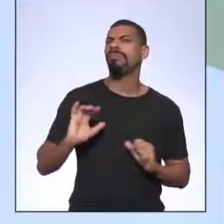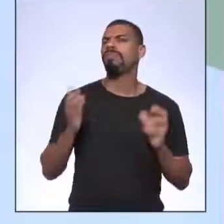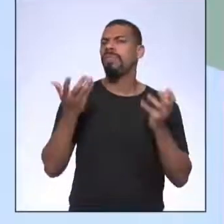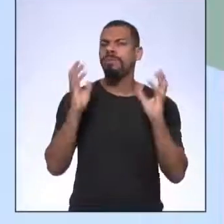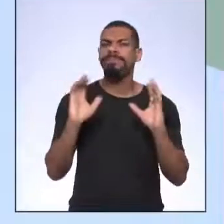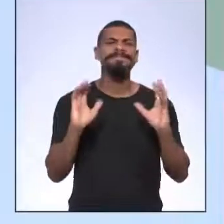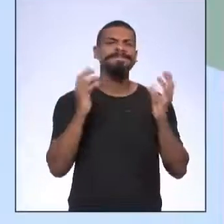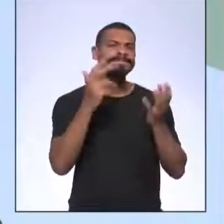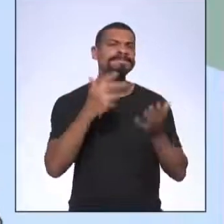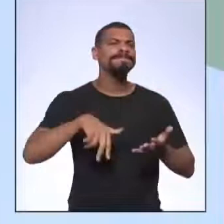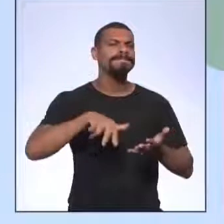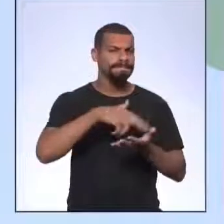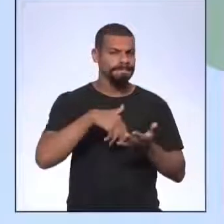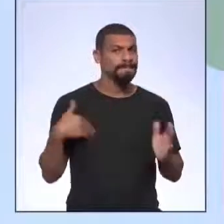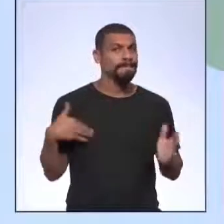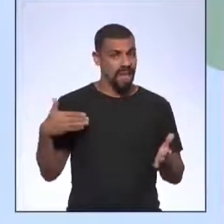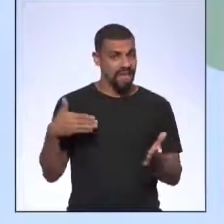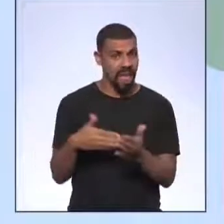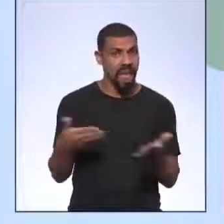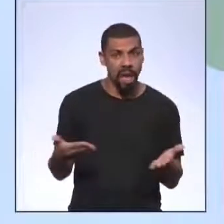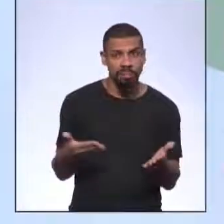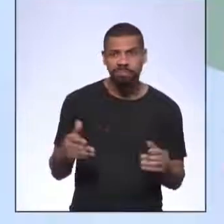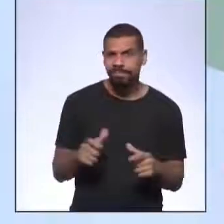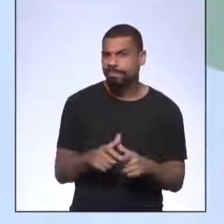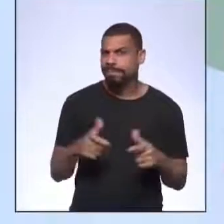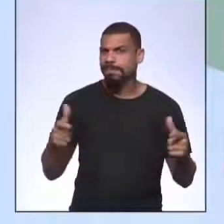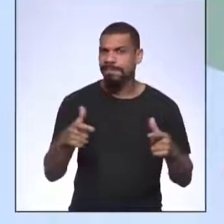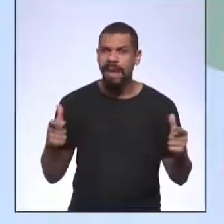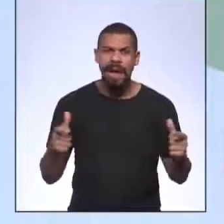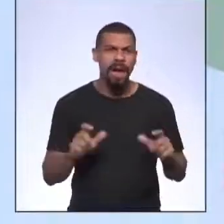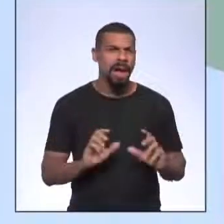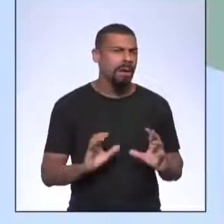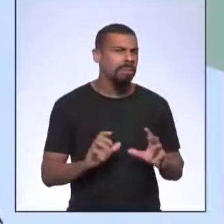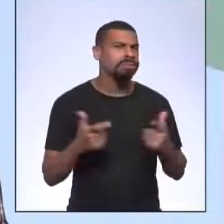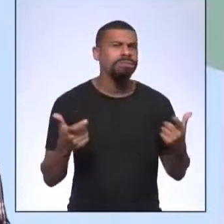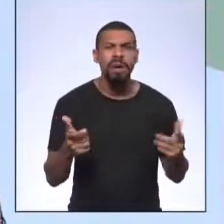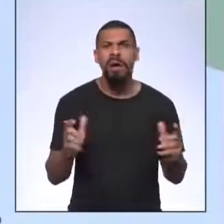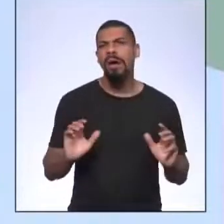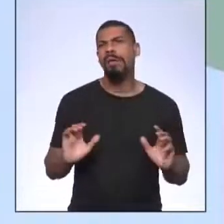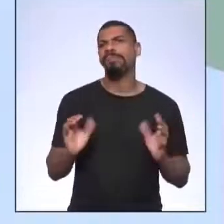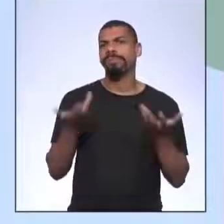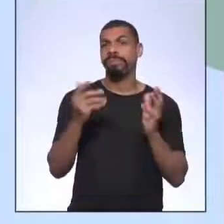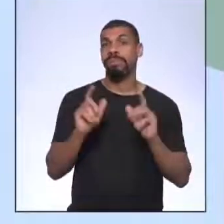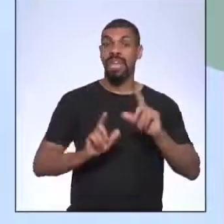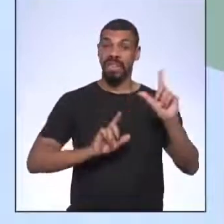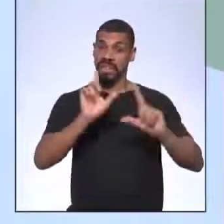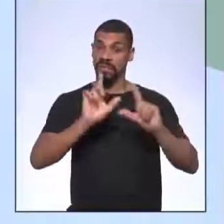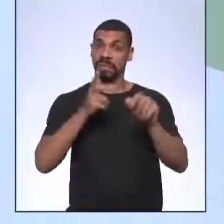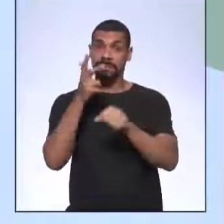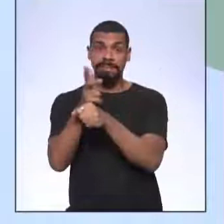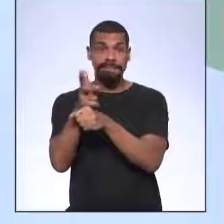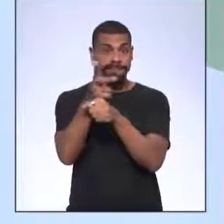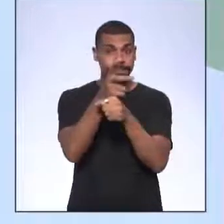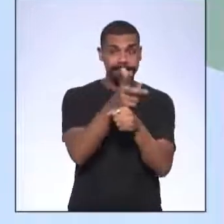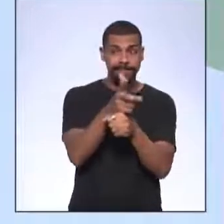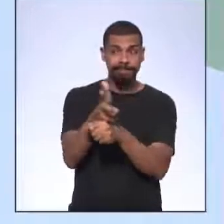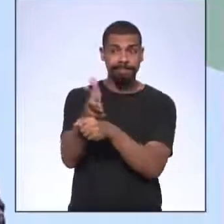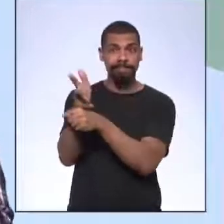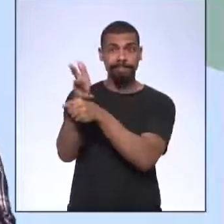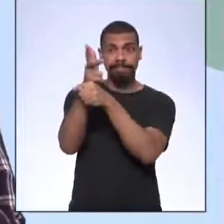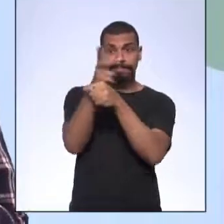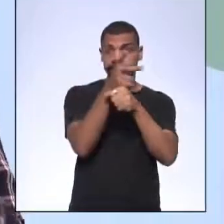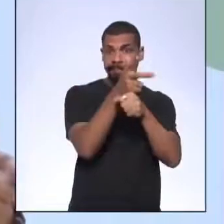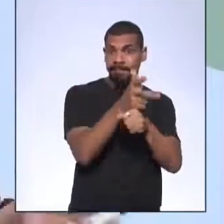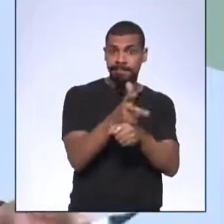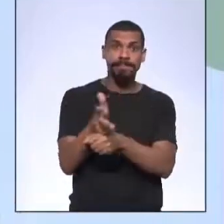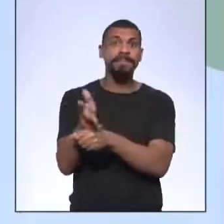hoje né ainda existem mas antigamente tinha festivais grandes que eram televisionados o Cruzeiro se né passavam aí